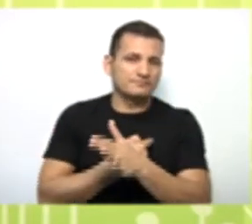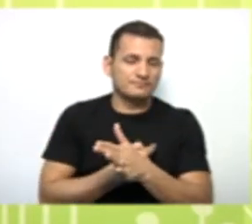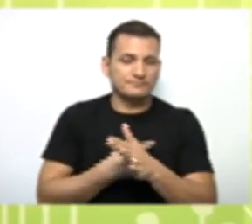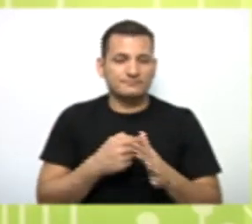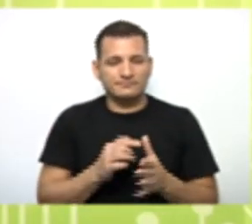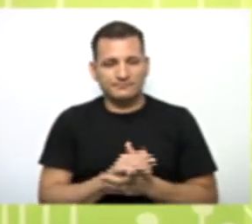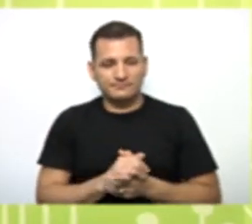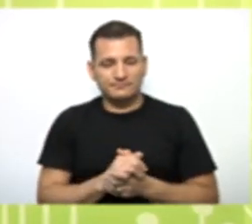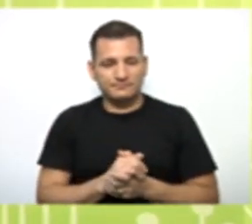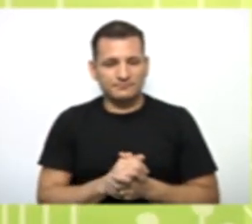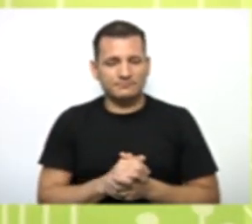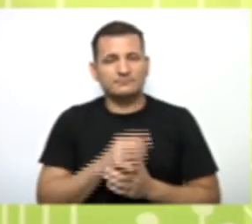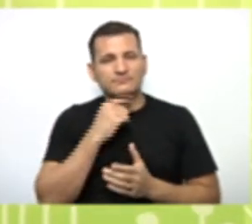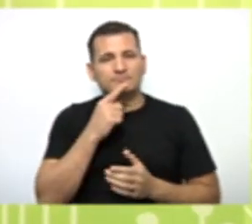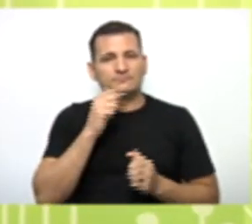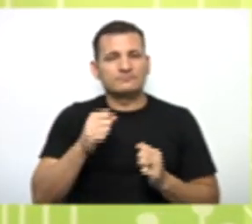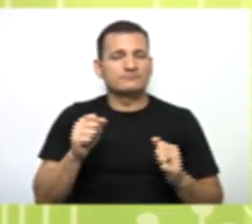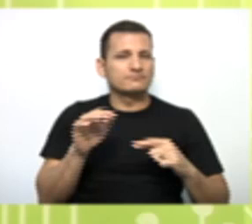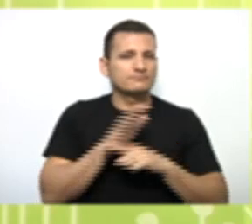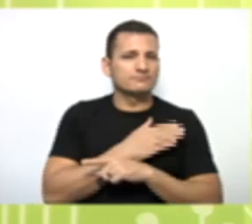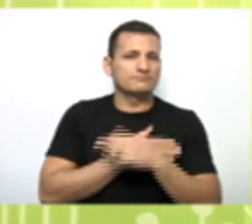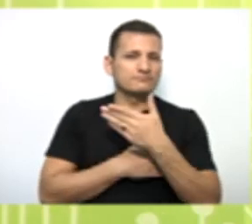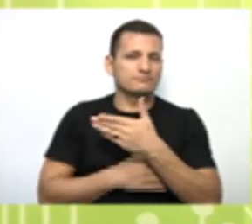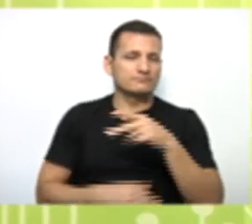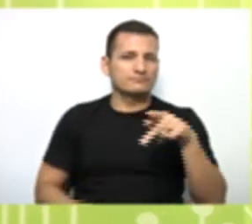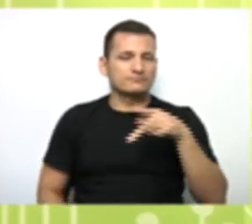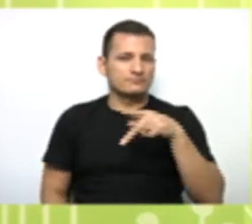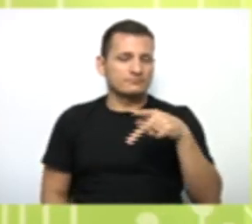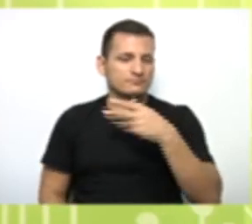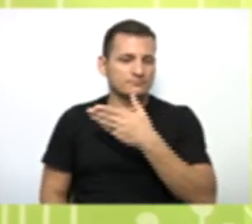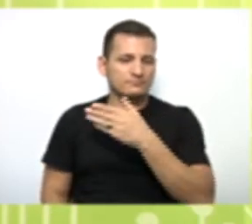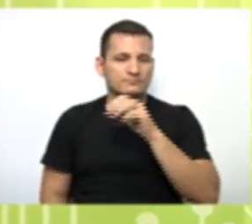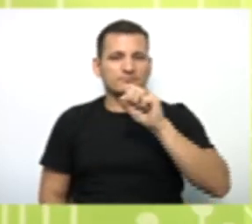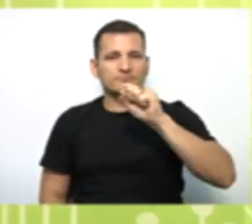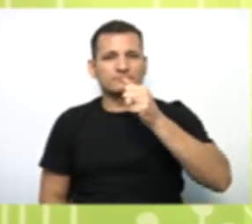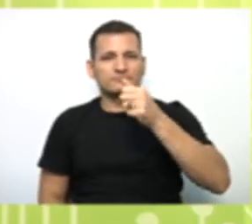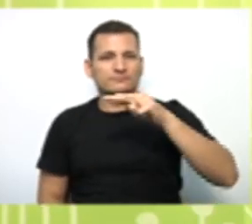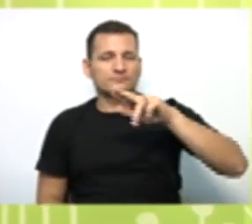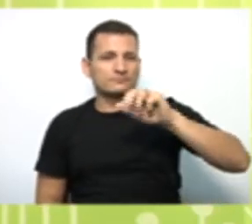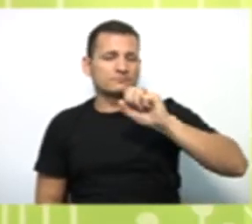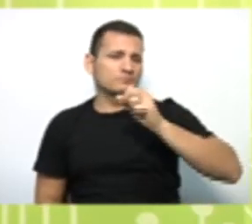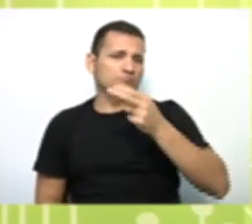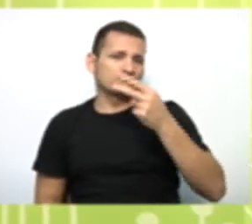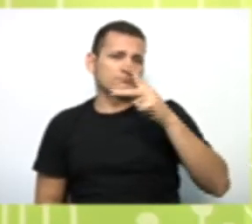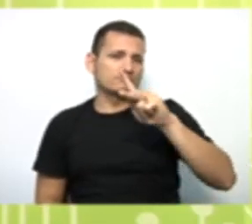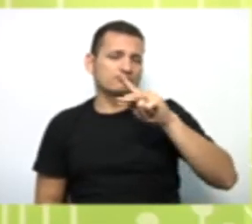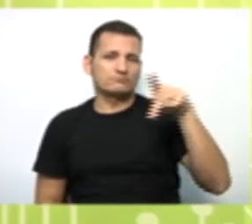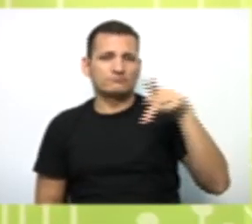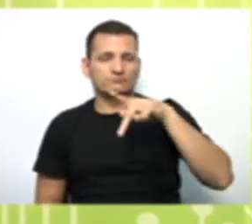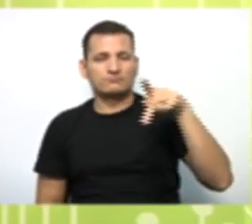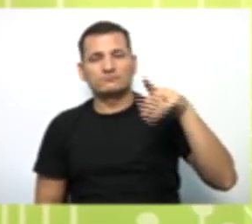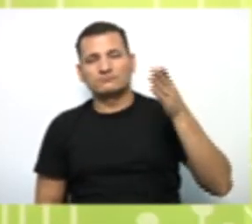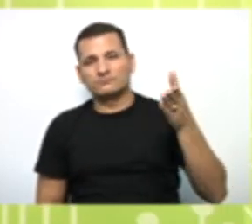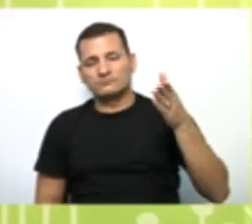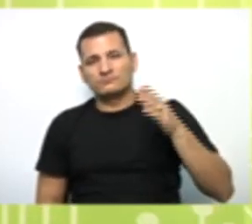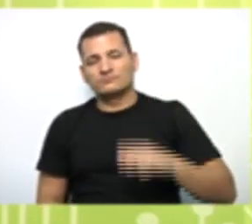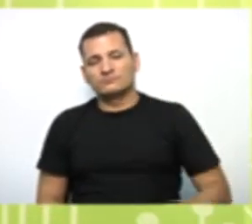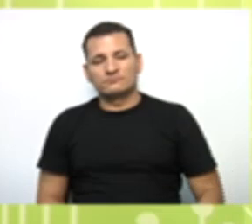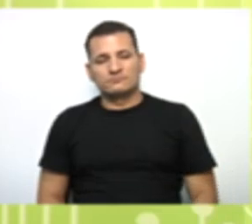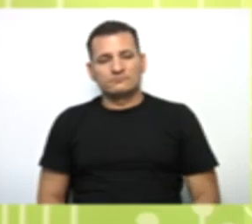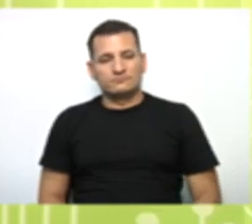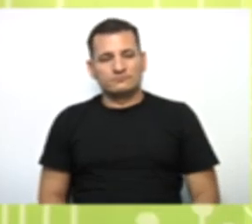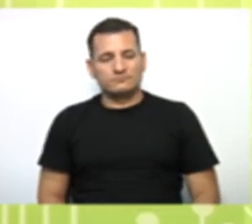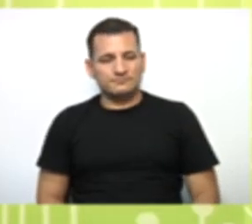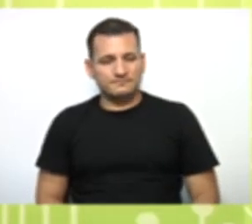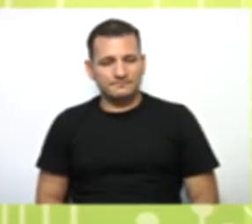dúvida, podem perguntar aqui para o seu coordenador aí, para o seu tutor. E ela passa para a